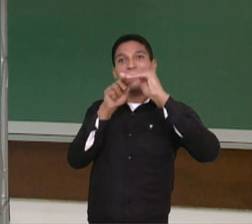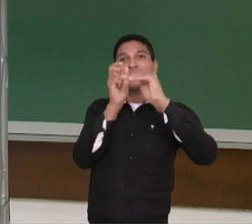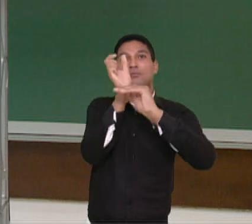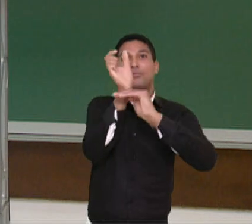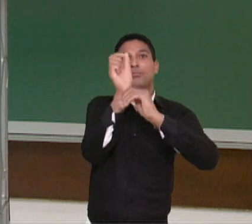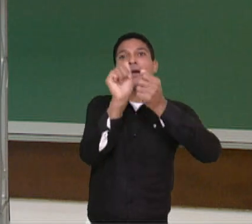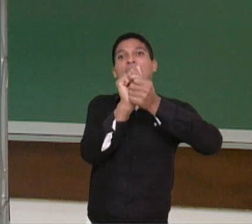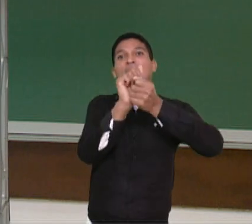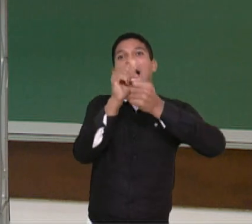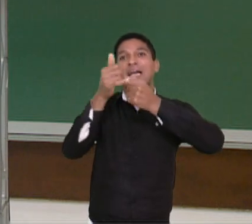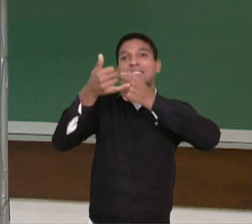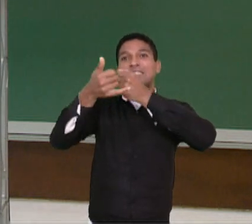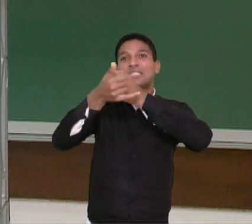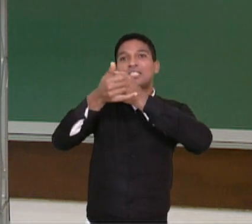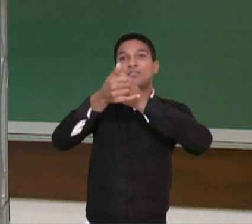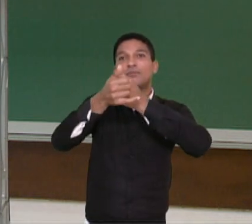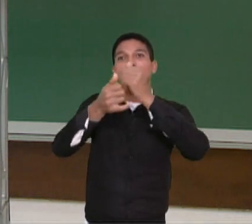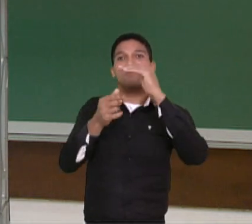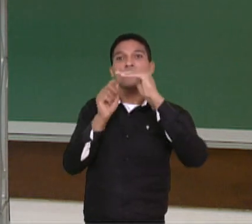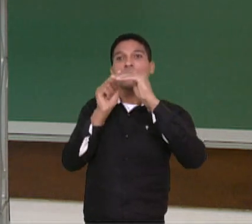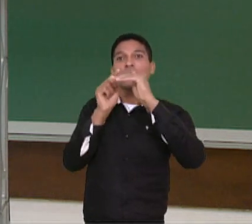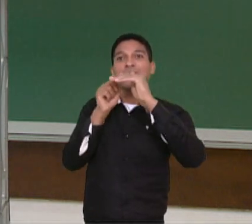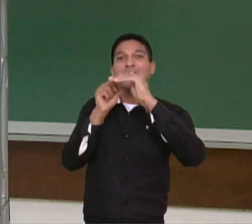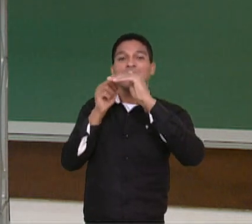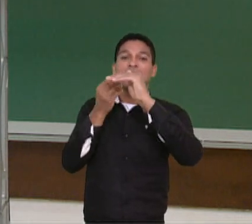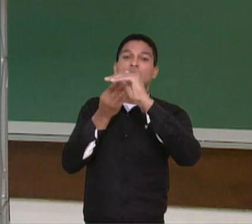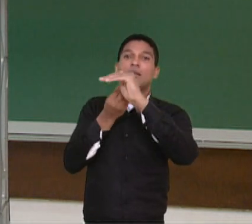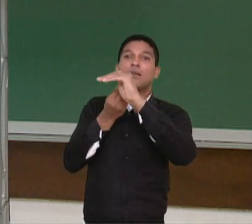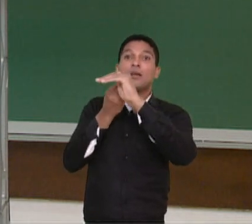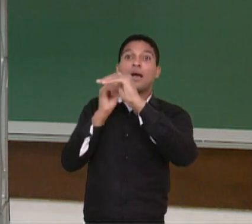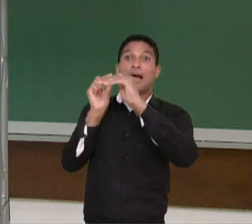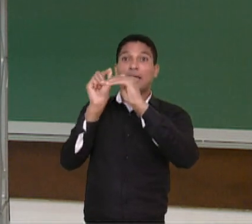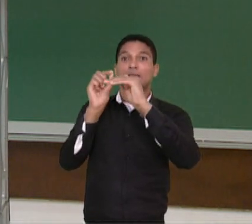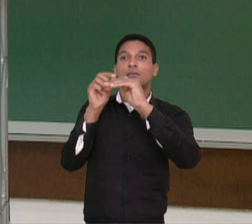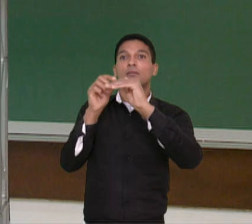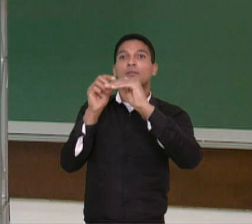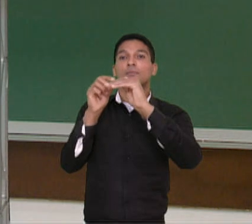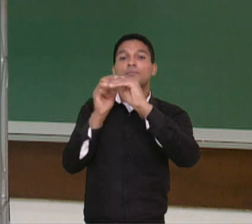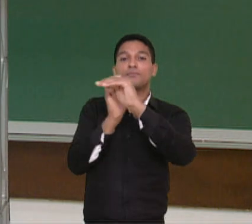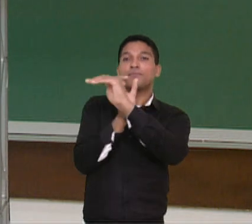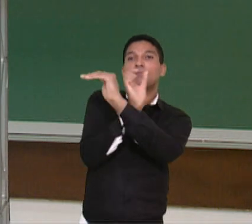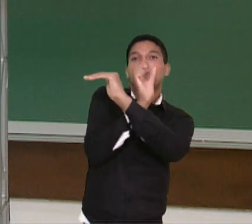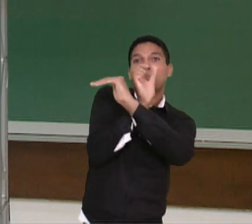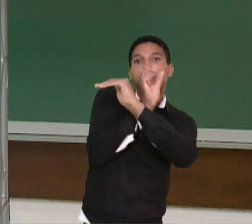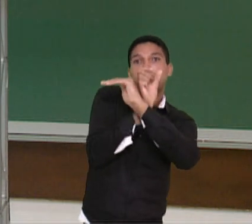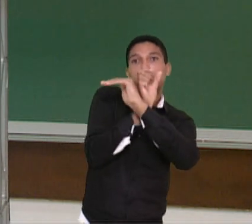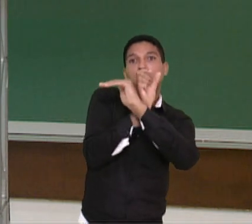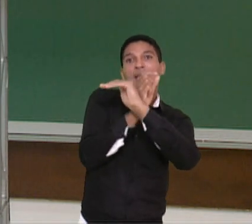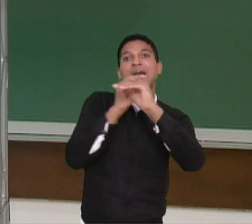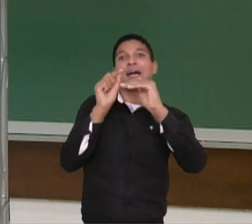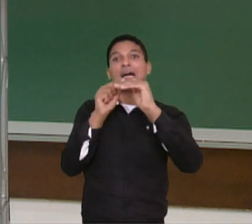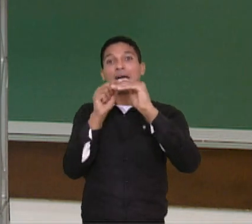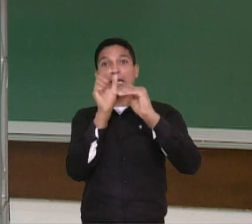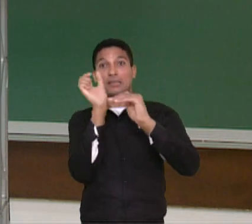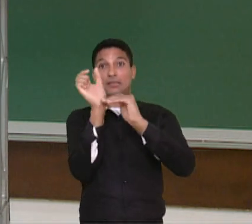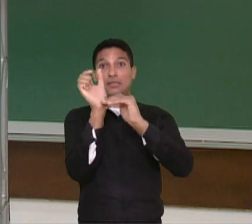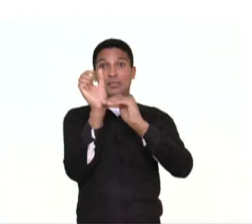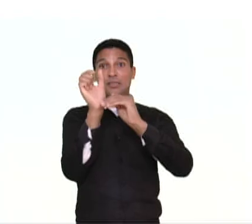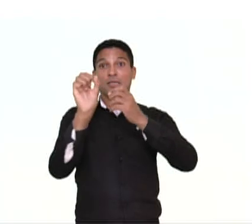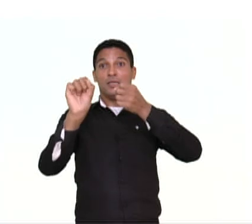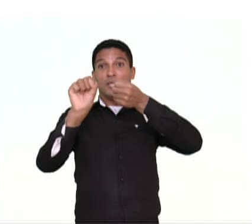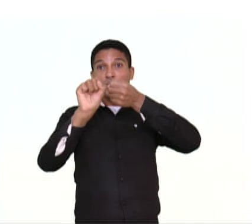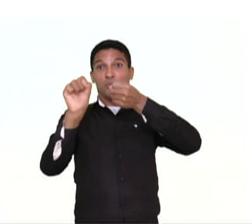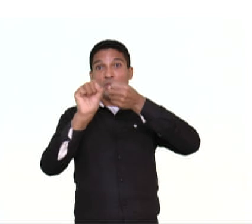ele se refere, a concordância é feita ou com o mais próximo ou com ambos. Então aqui, a sala e